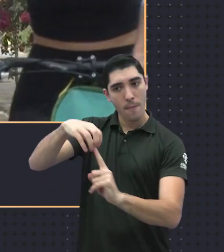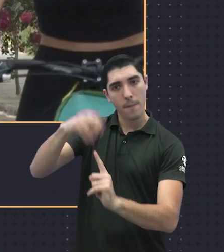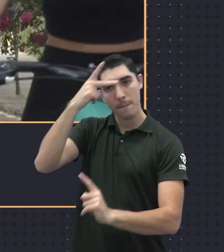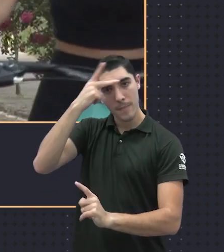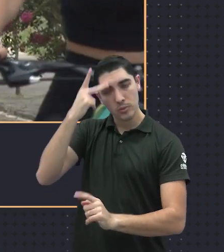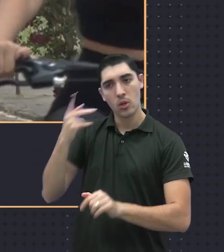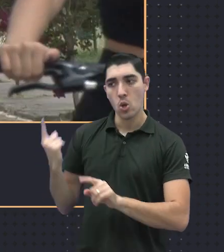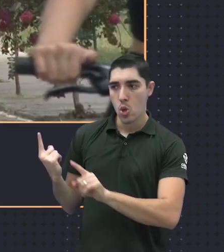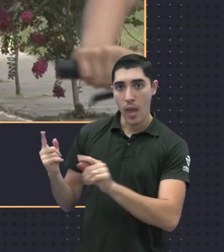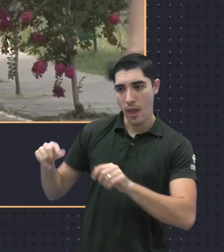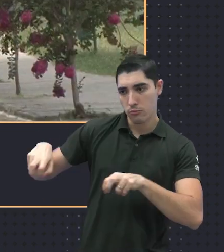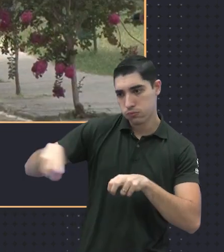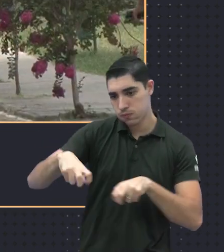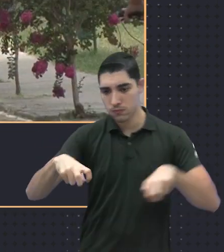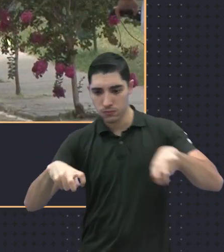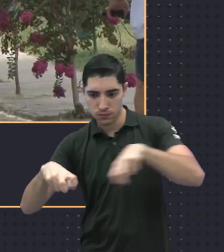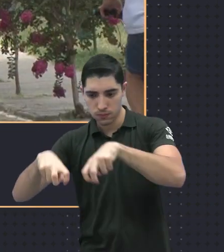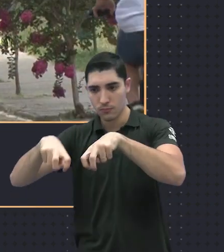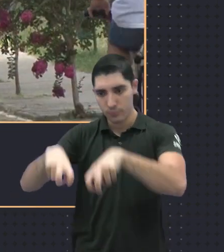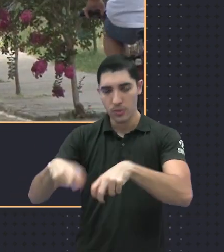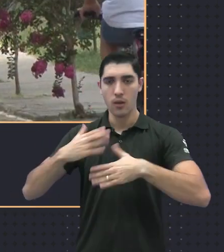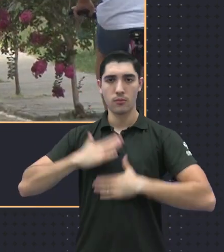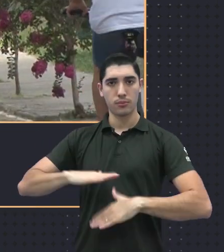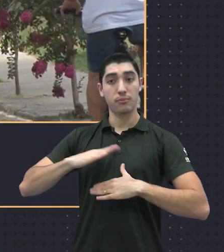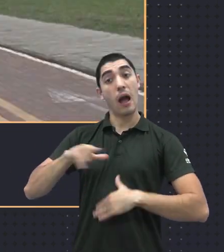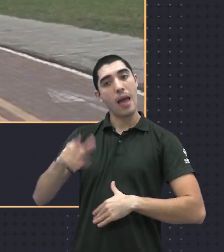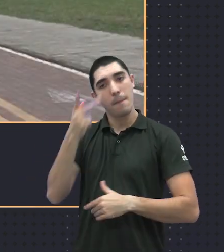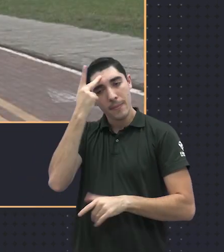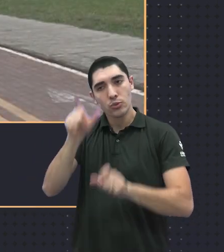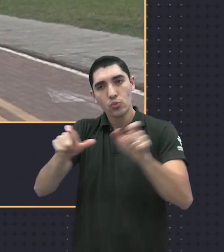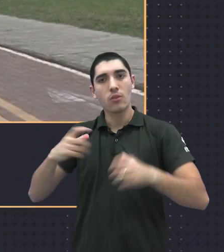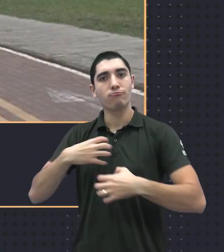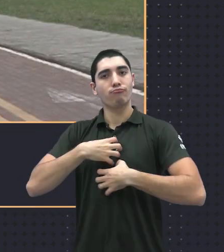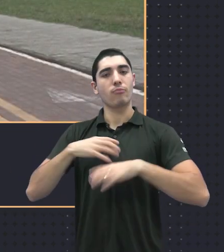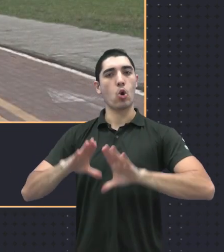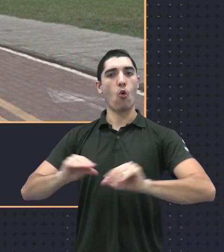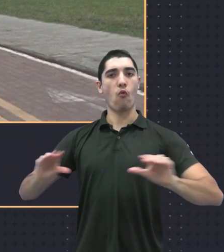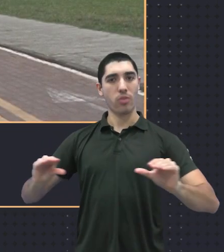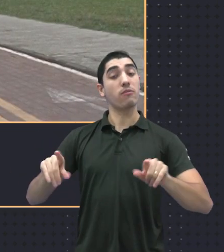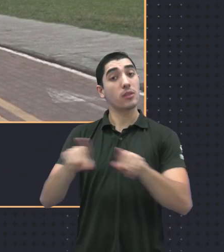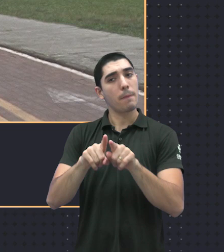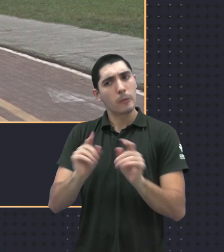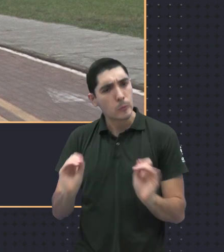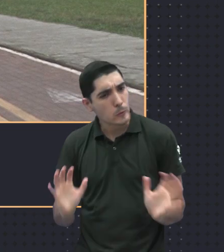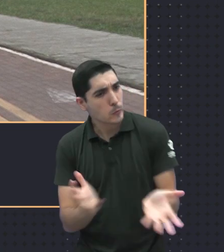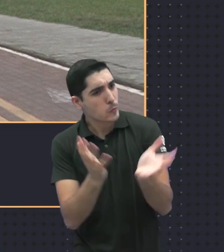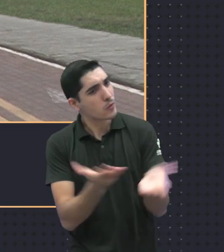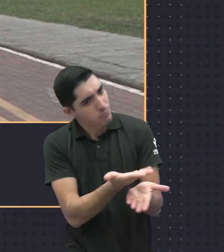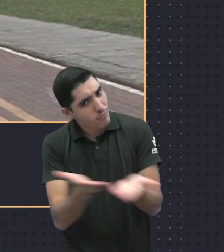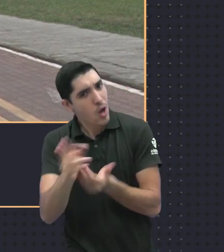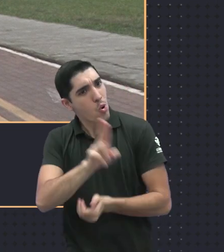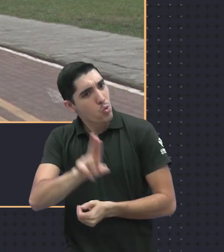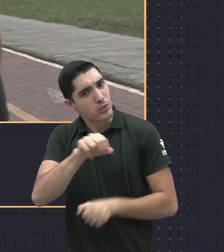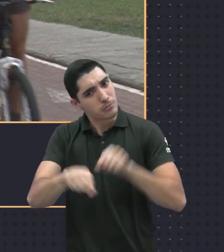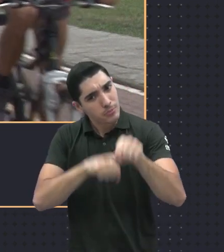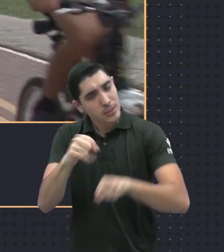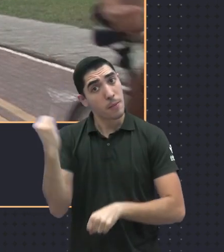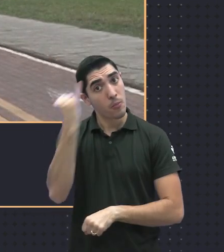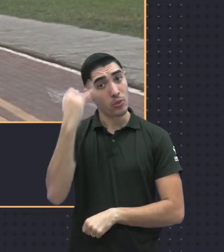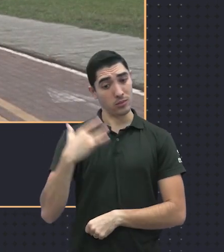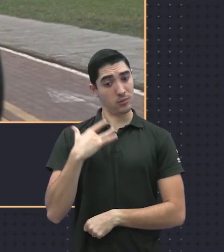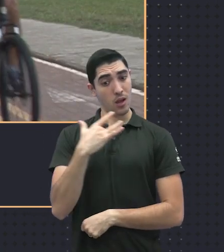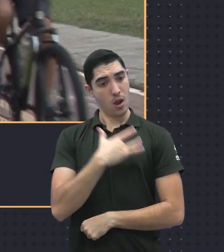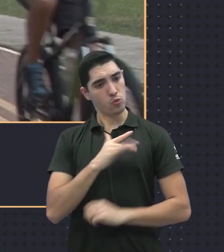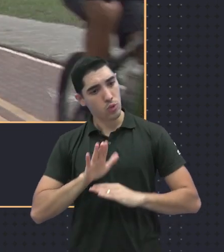A expectativa é que a proposta garanta comodidade aos ciclistas e também incentive mais pessoas a usarem bicicletas, um meio